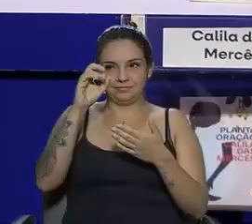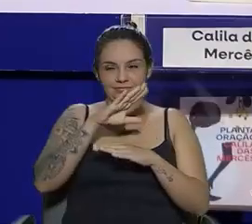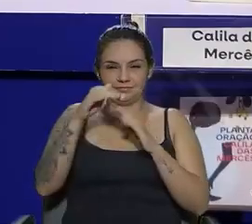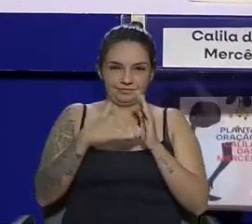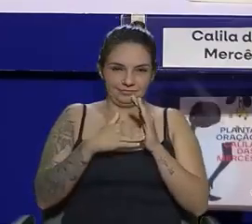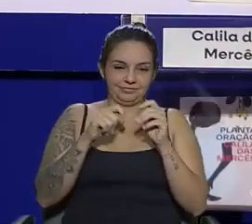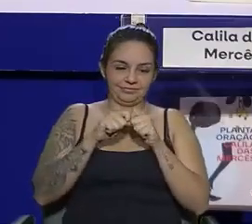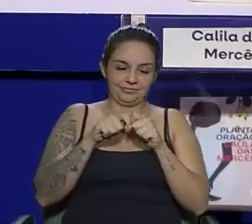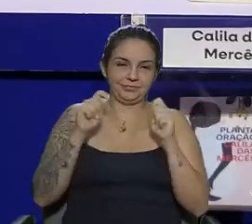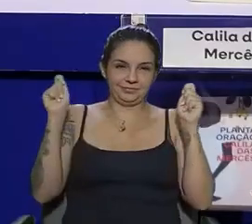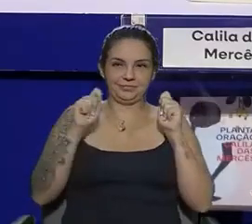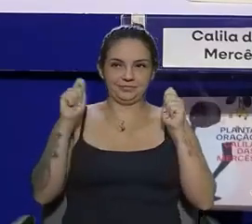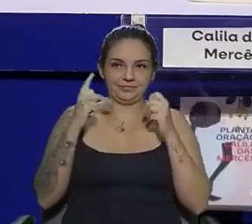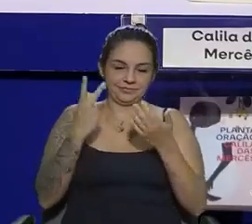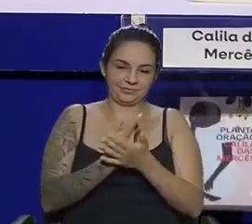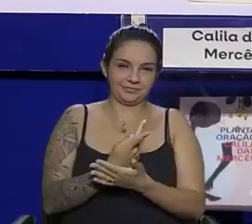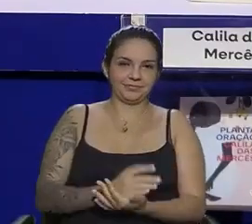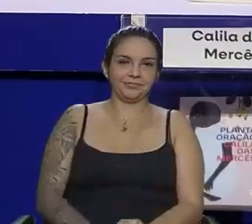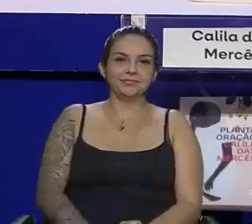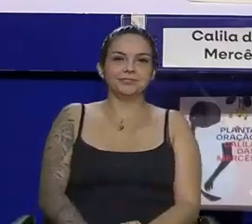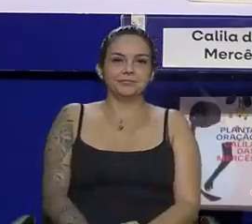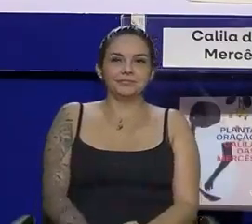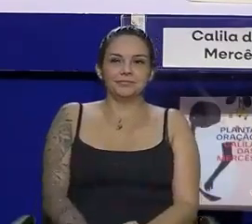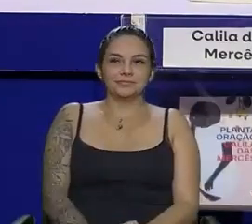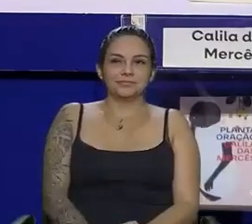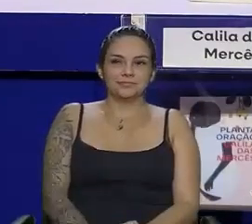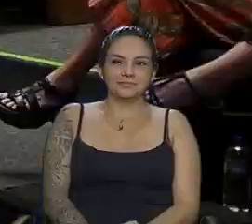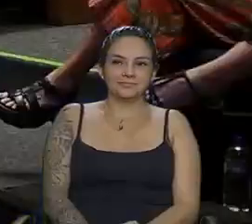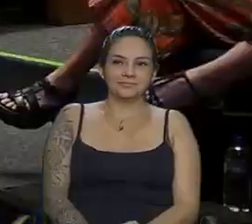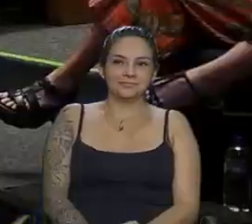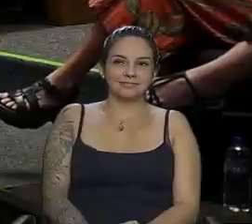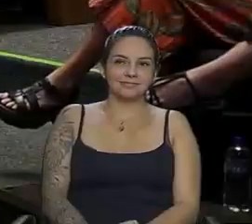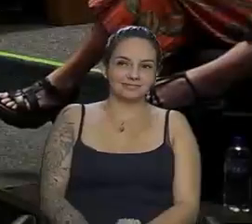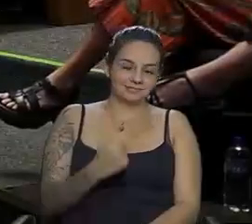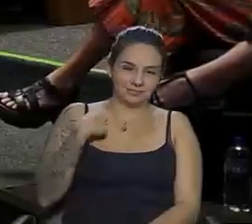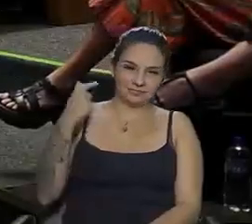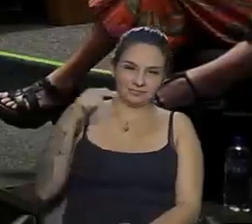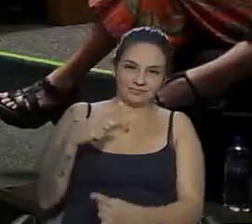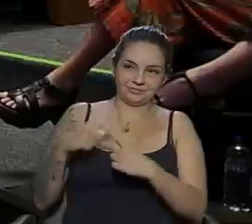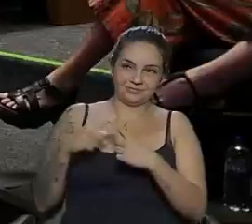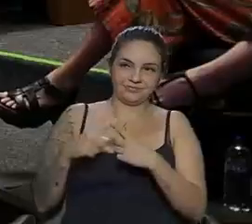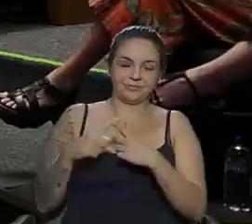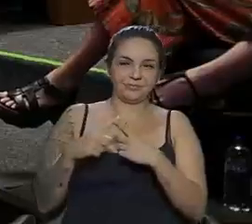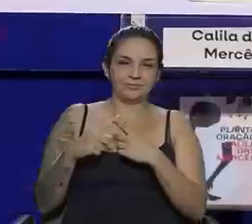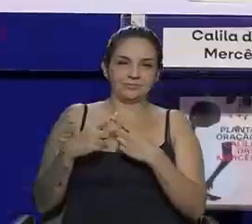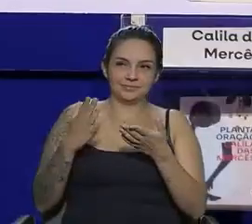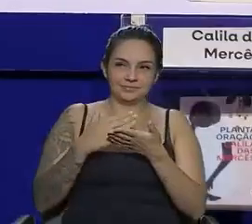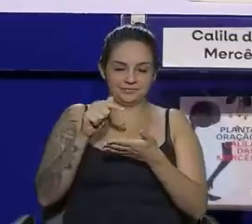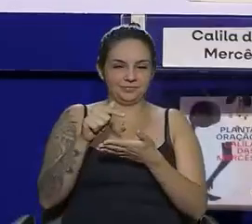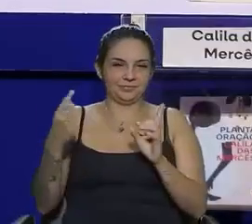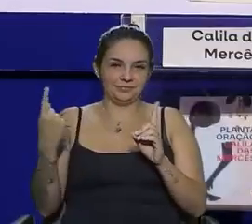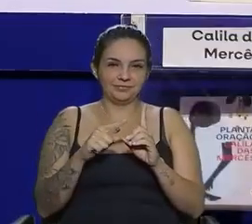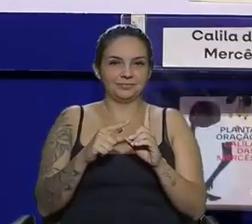todos e todas que fazem esse festival acontecer. Então, era isso. Eu acho que eu vim porque é na defesa do livro